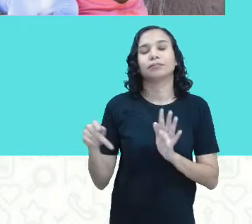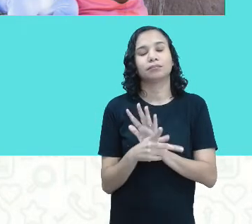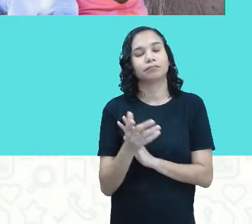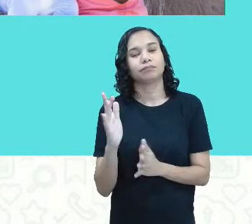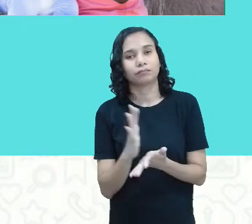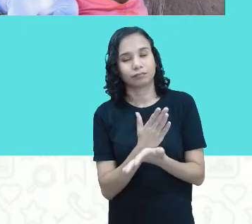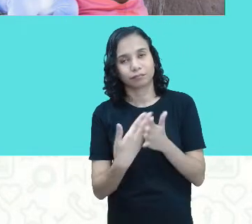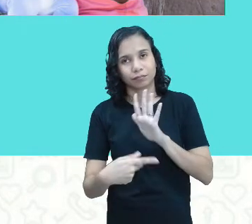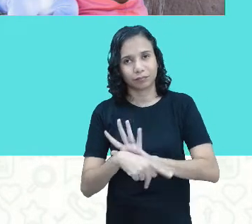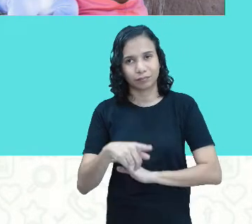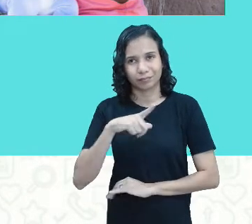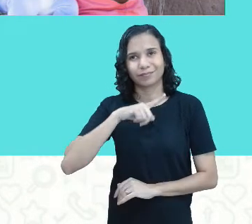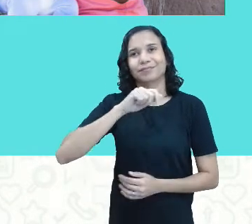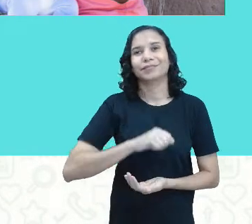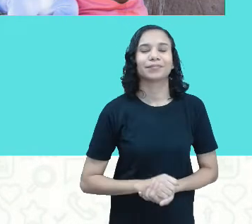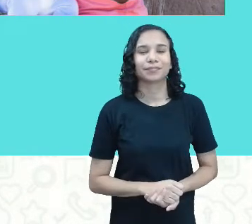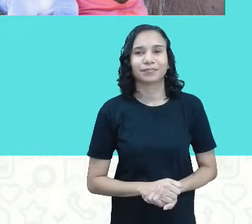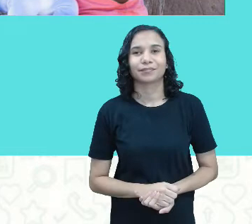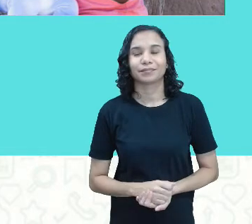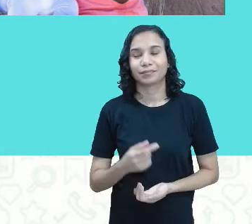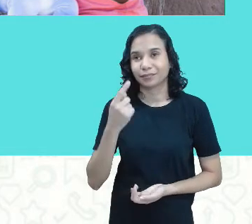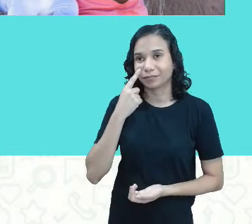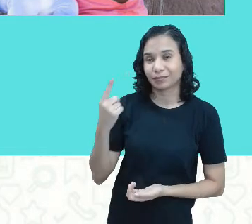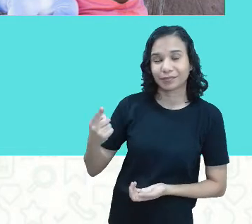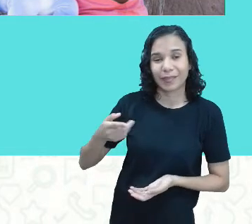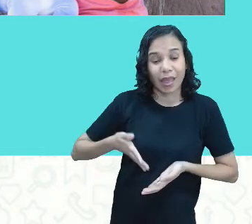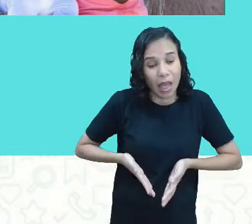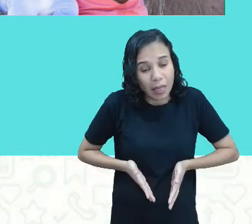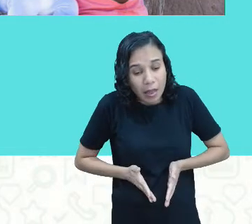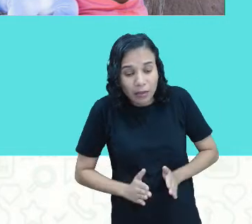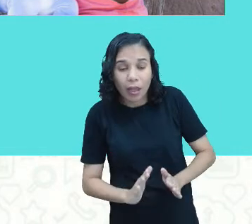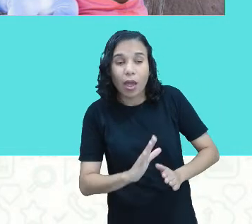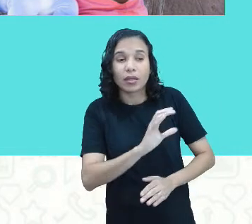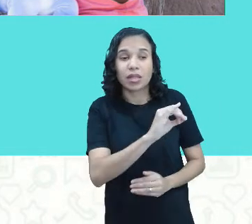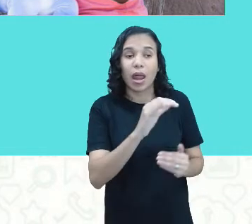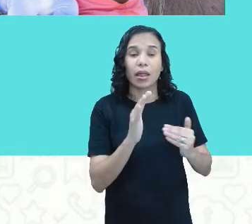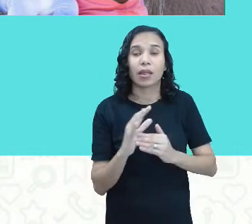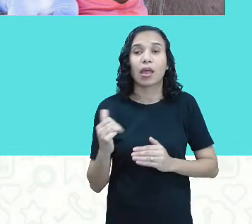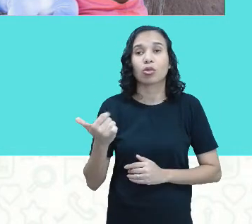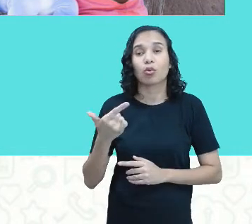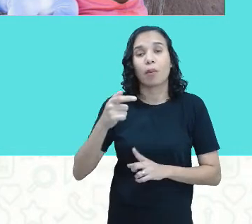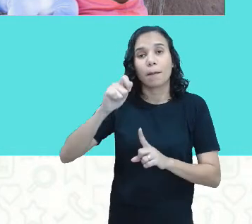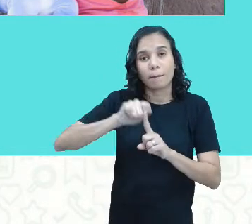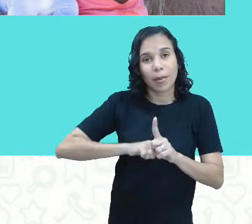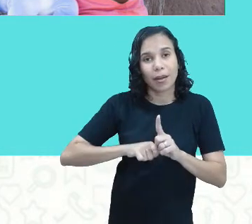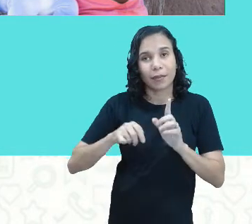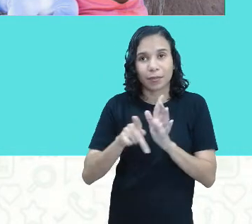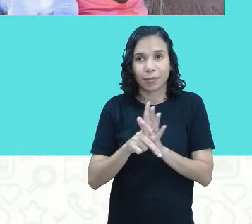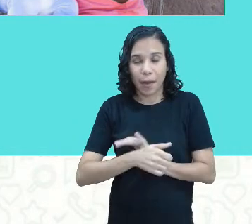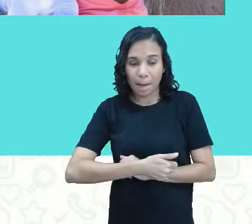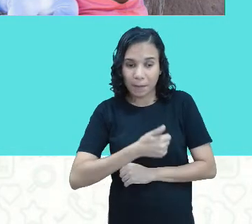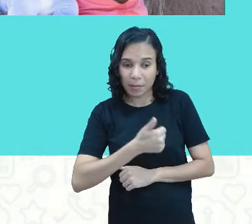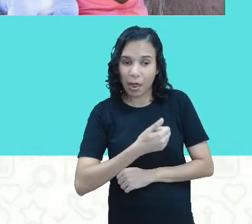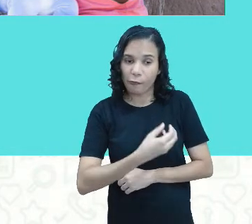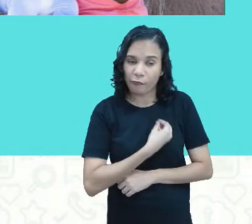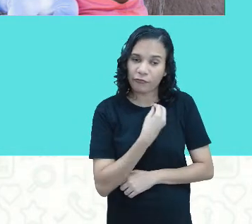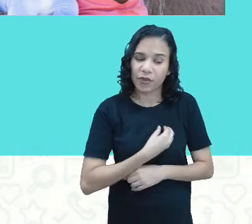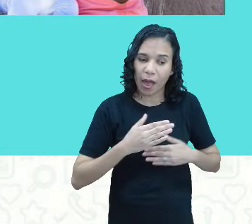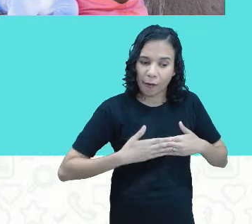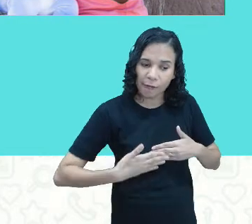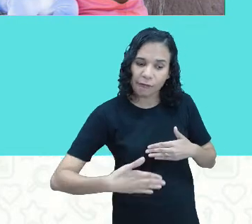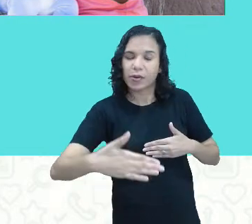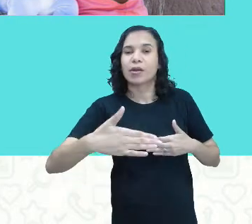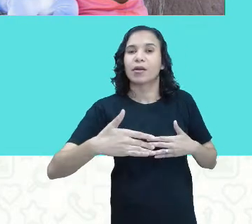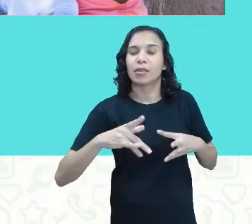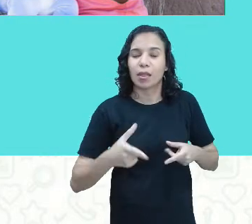alguns adolescentes. Aí vem um recém-nascido de 0 a 12 meses, que é a primeira fase da vida, depois dela ser